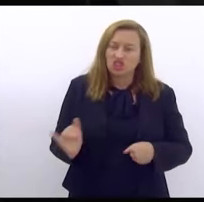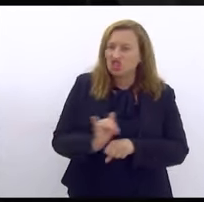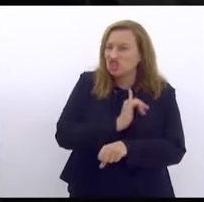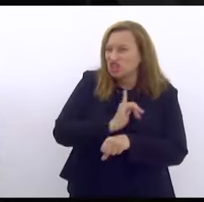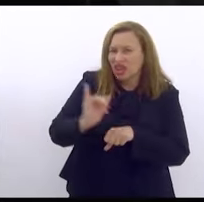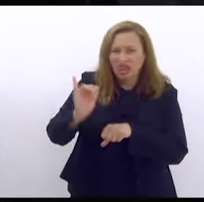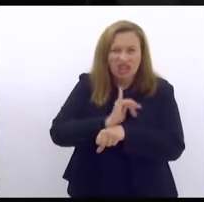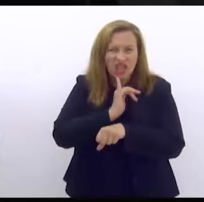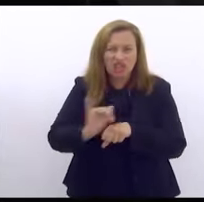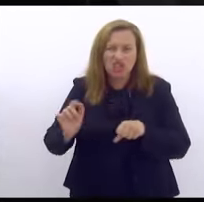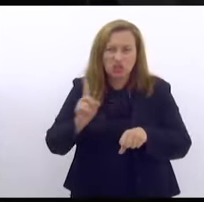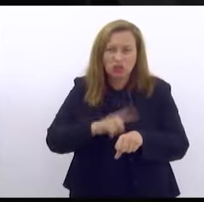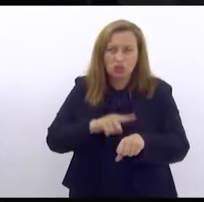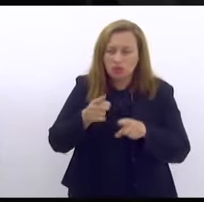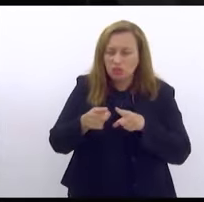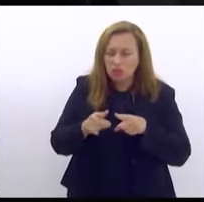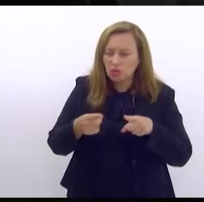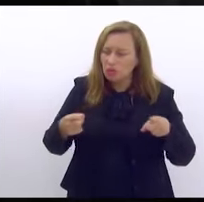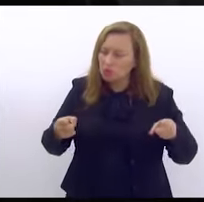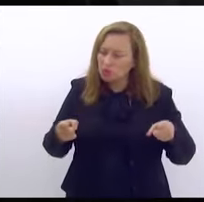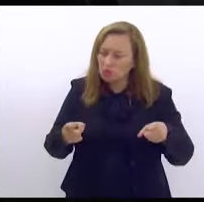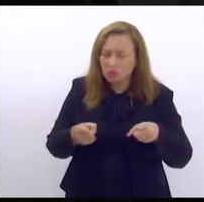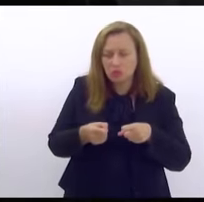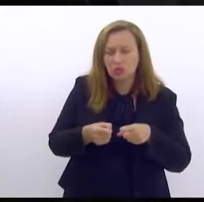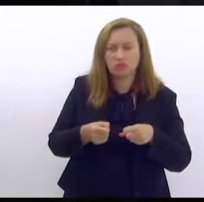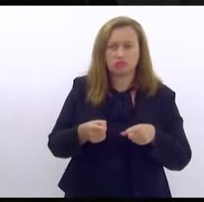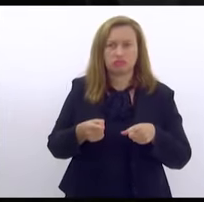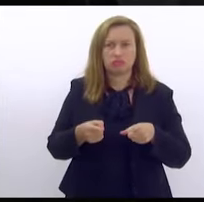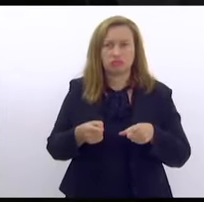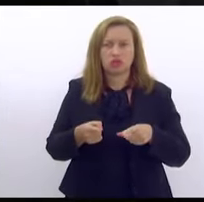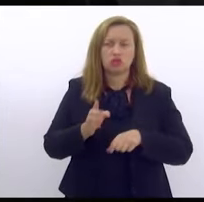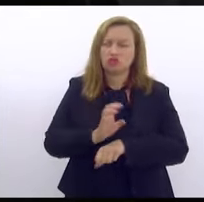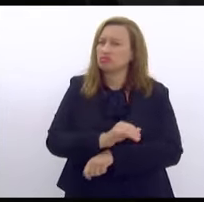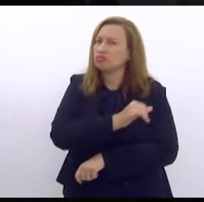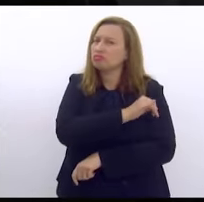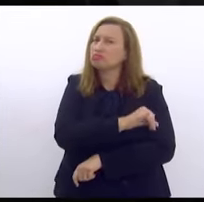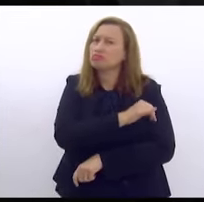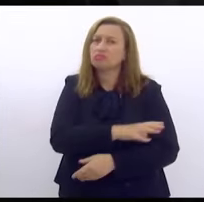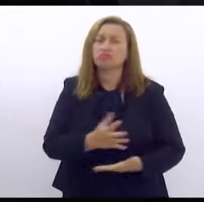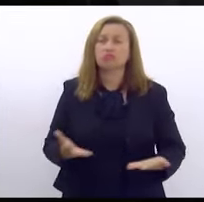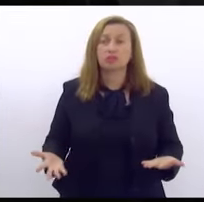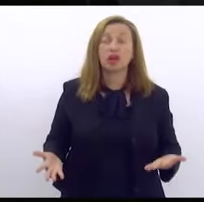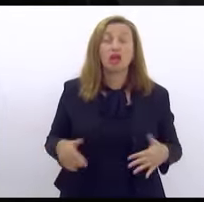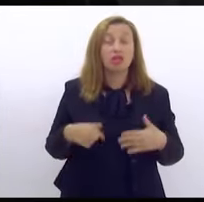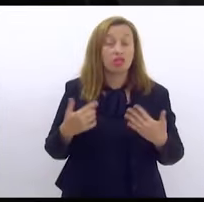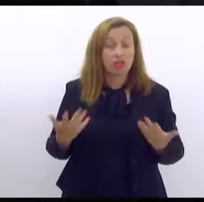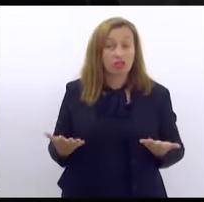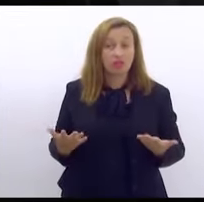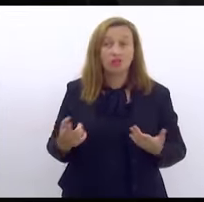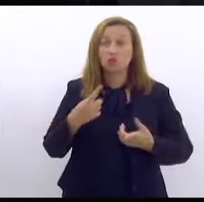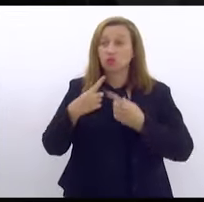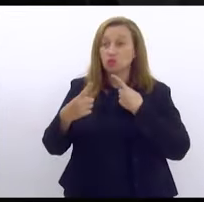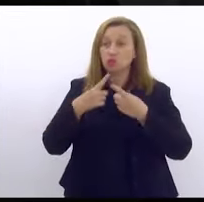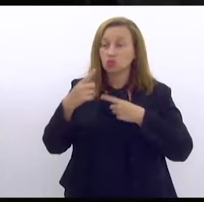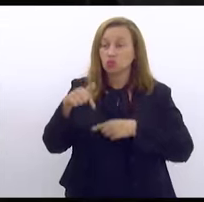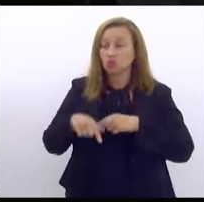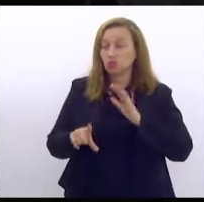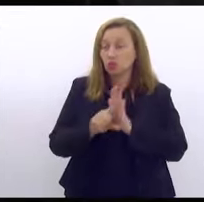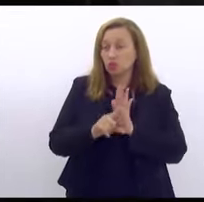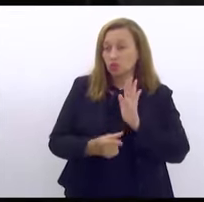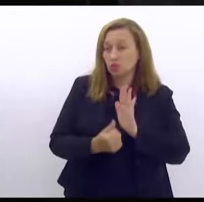estratégias de curto, médio e longo prazo para o estado do Rio de Janeiro. Então, vim fazer o debate aqui sobre a LOA